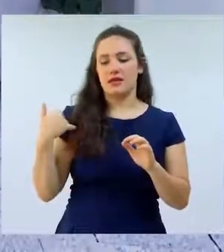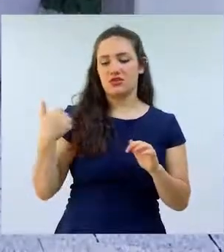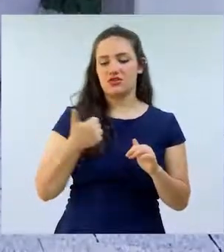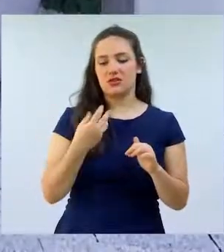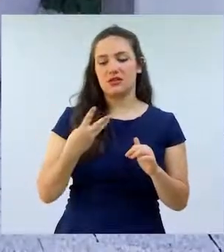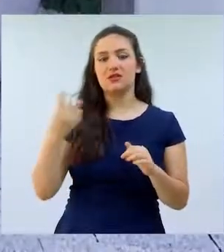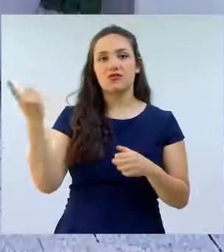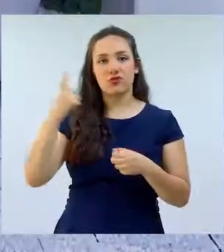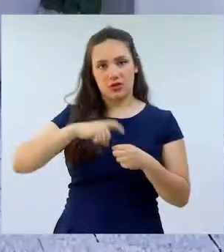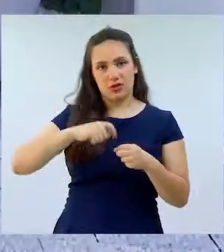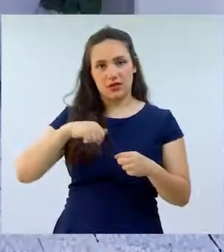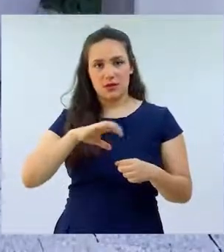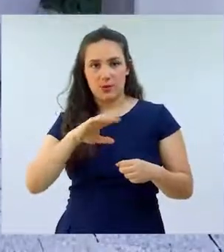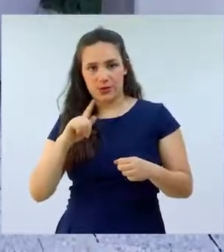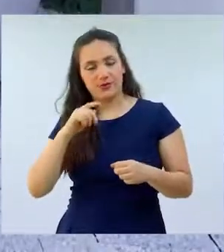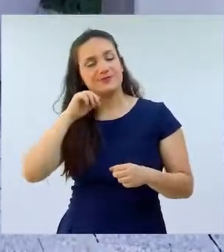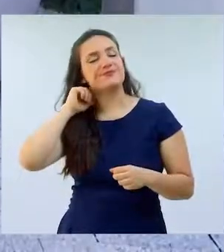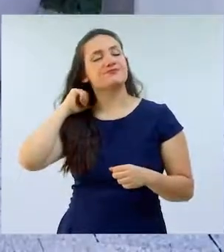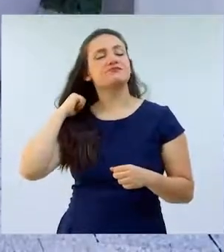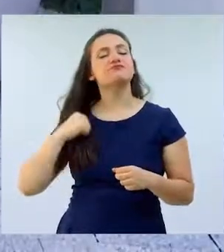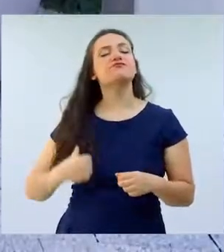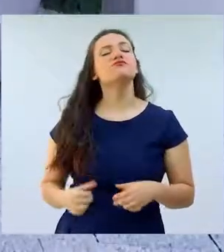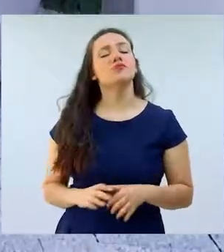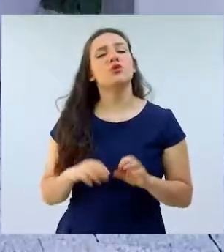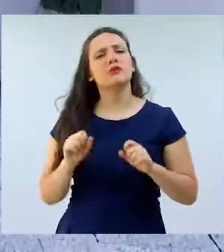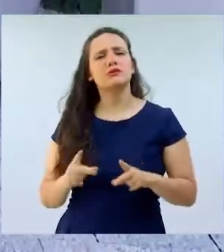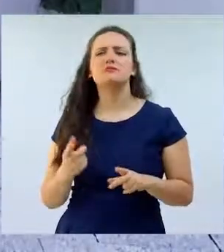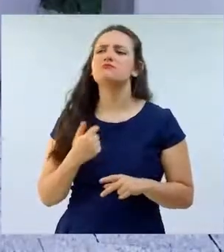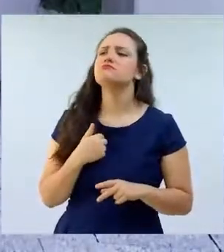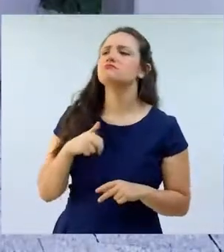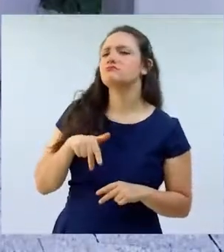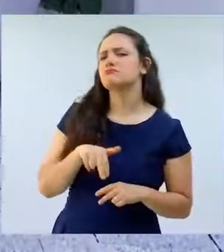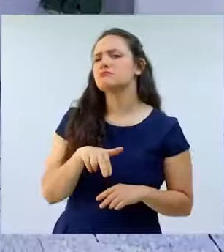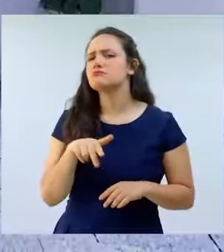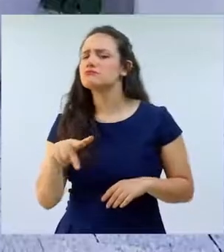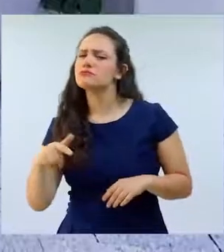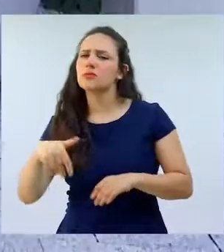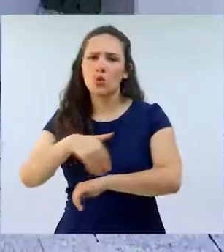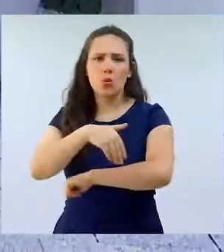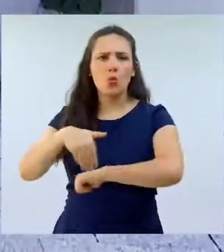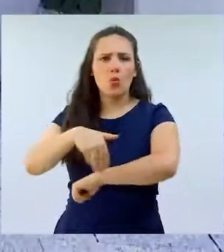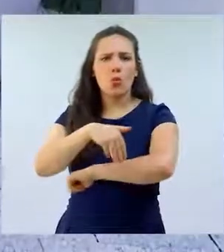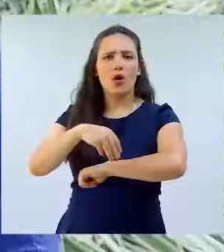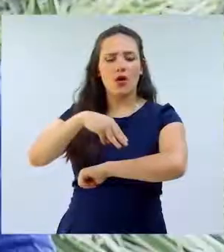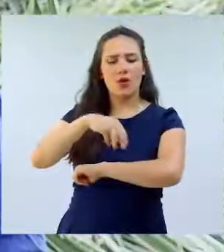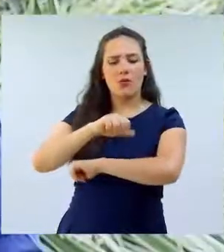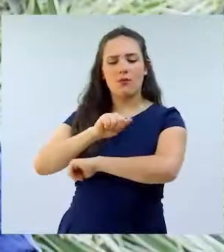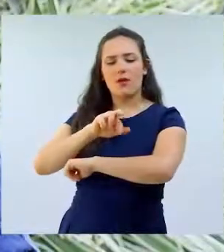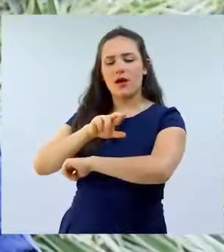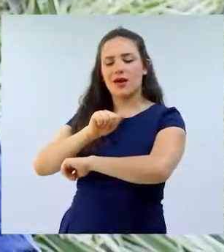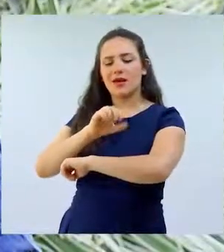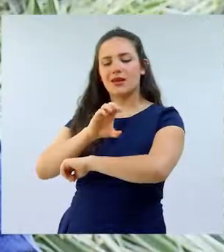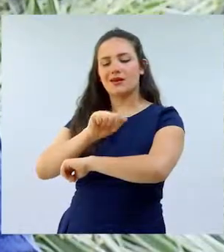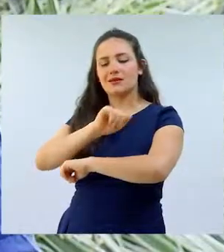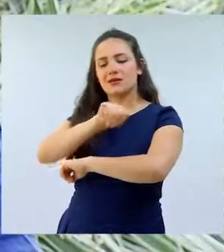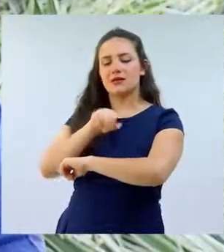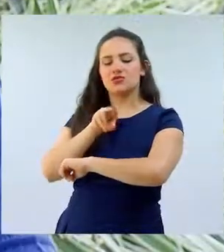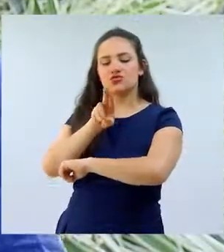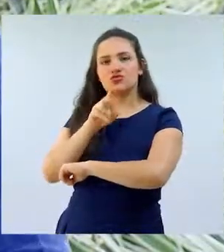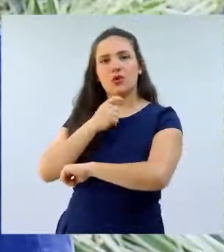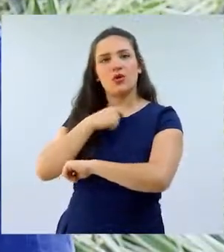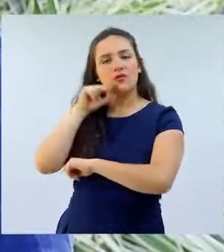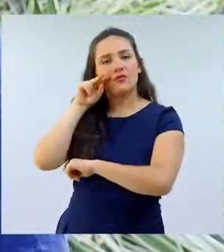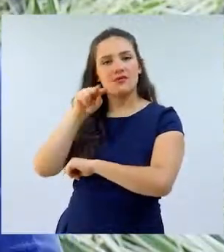de Niterói. E aí foi onde um belo dia eu estava passando na rua Maracaju ali e vi aquela